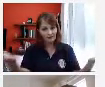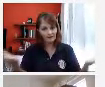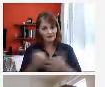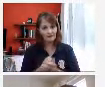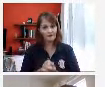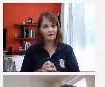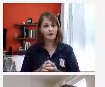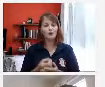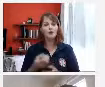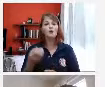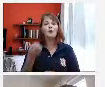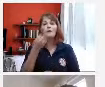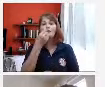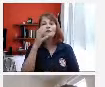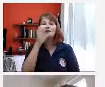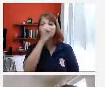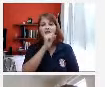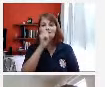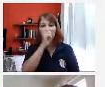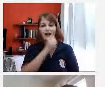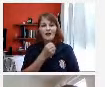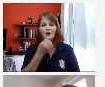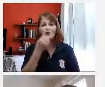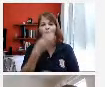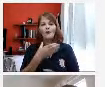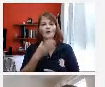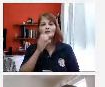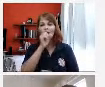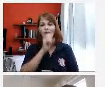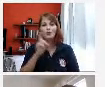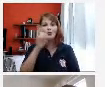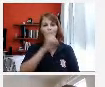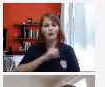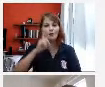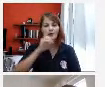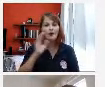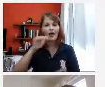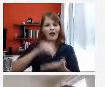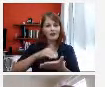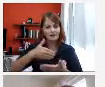ótimo sábado. Um ótimo final de semana e até a próxima.